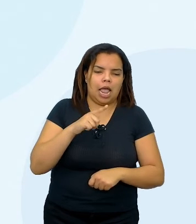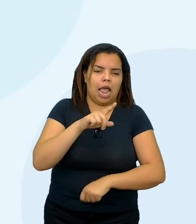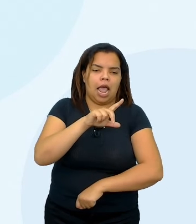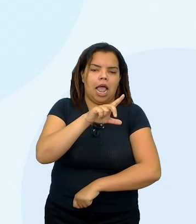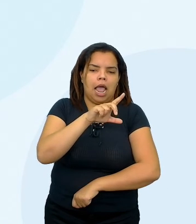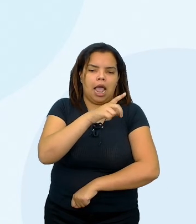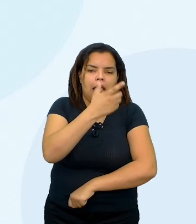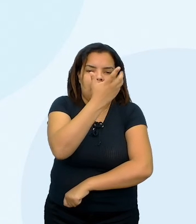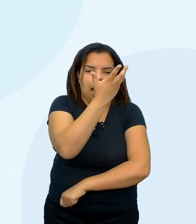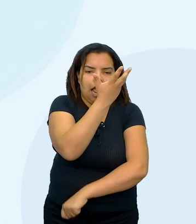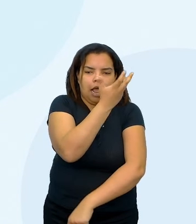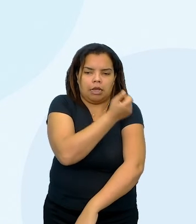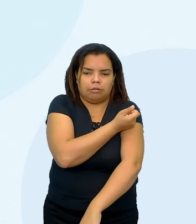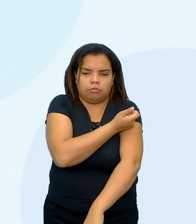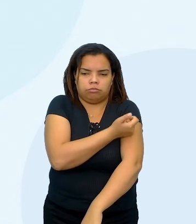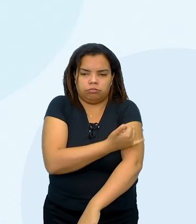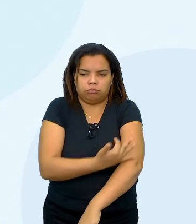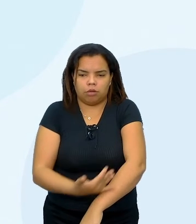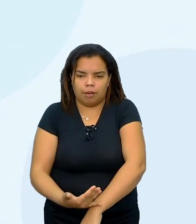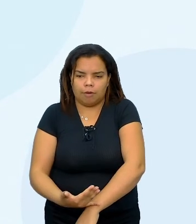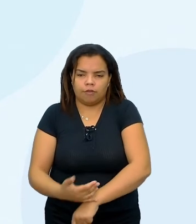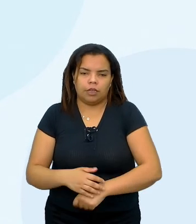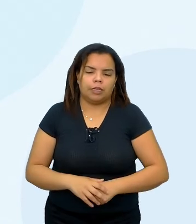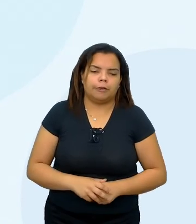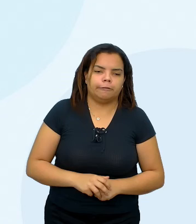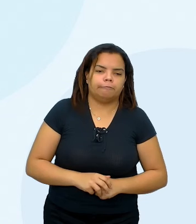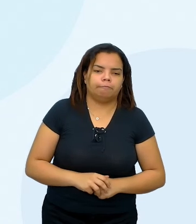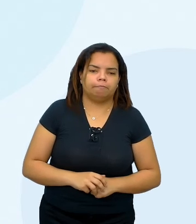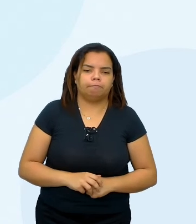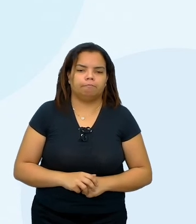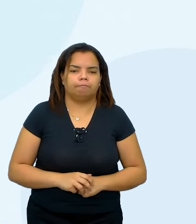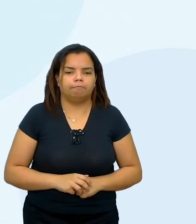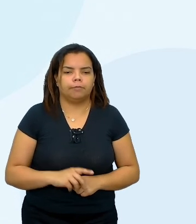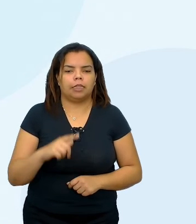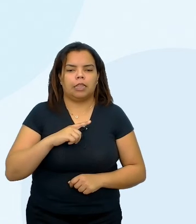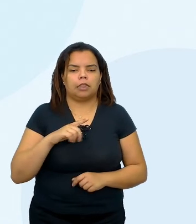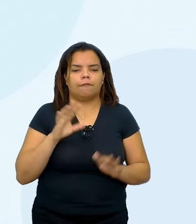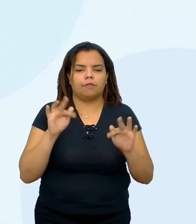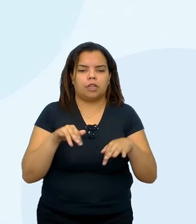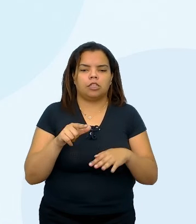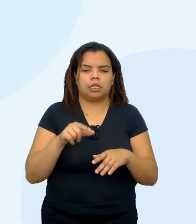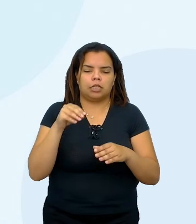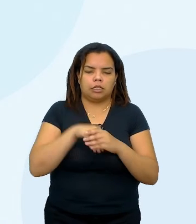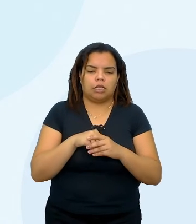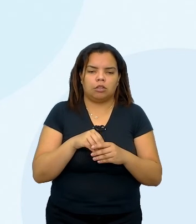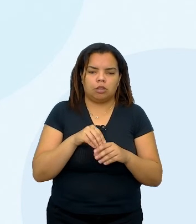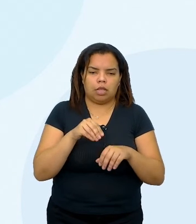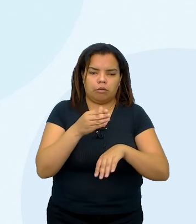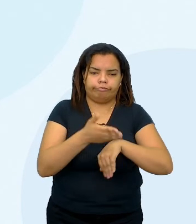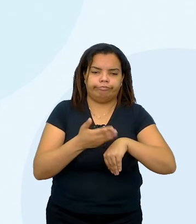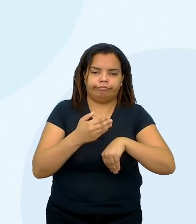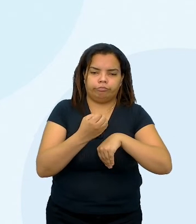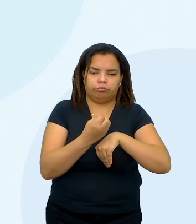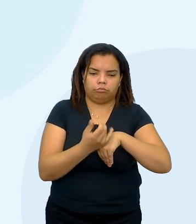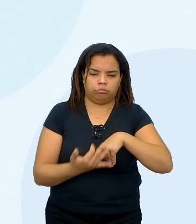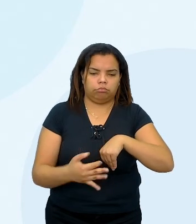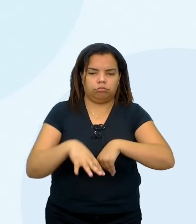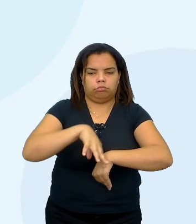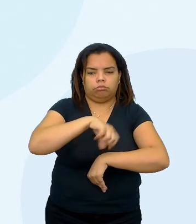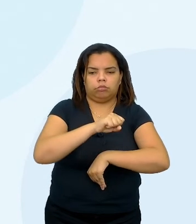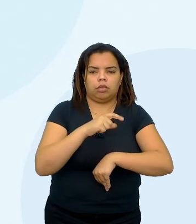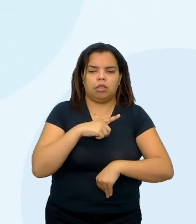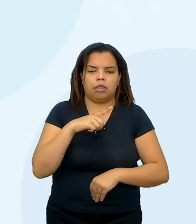os fatores finais dentro da cadeia da coagulação que fazem então aquele recrutamento